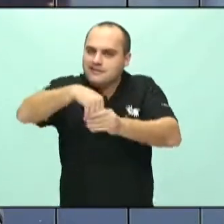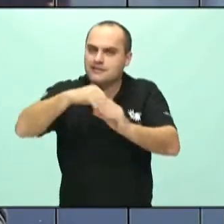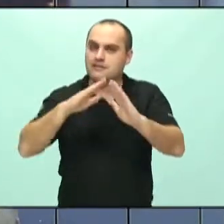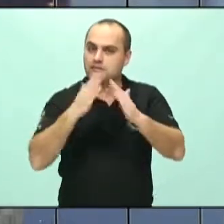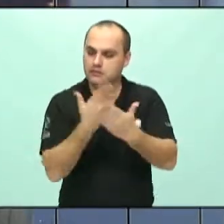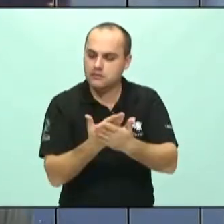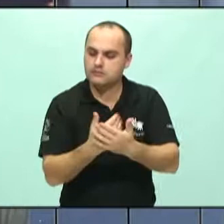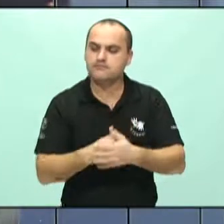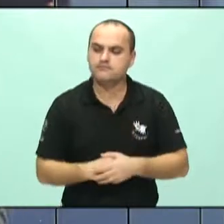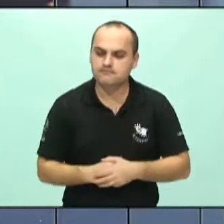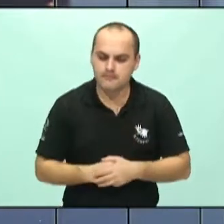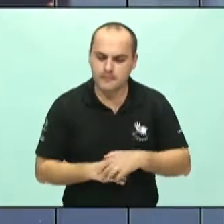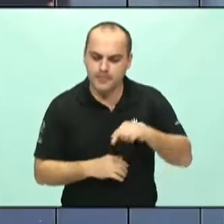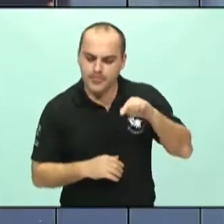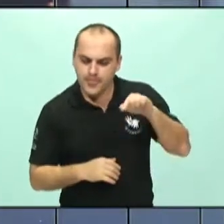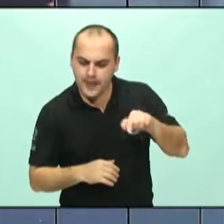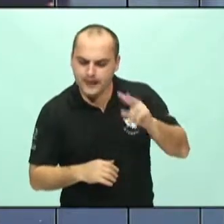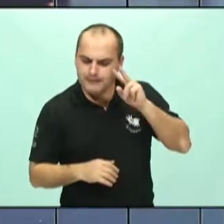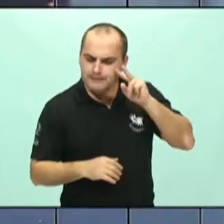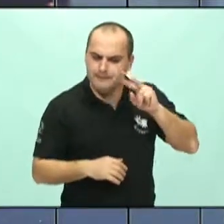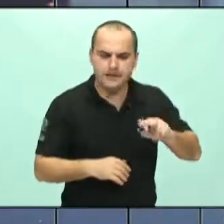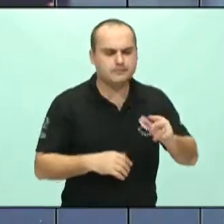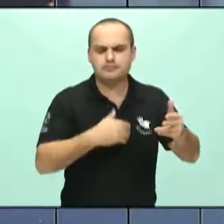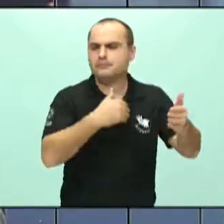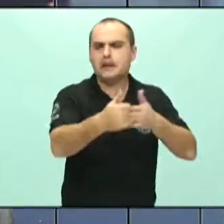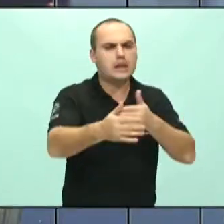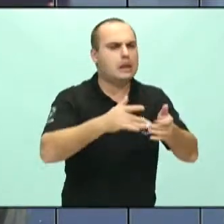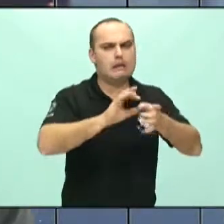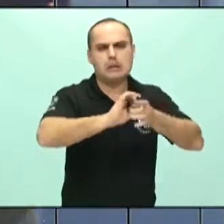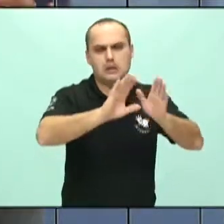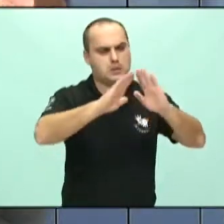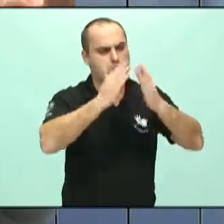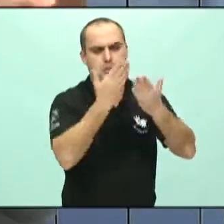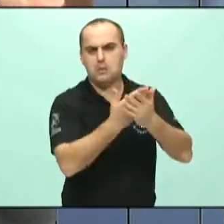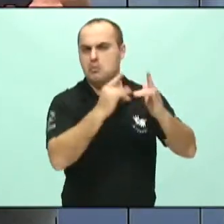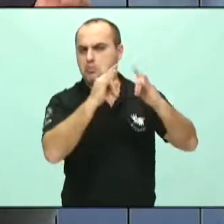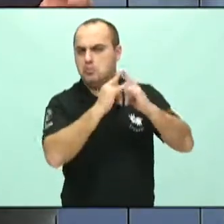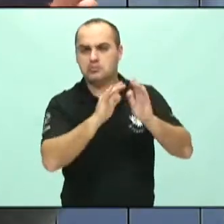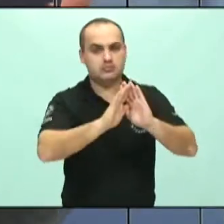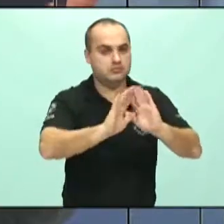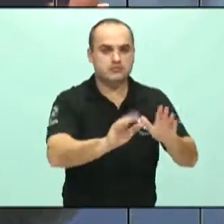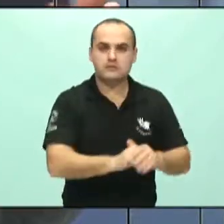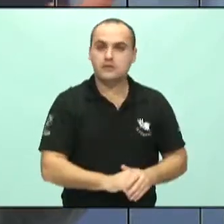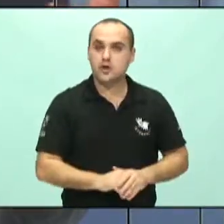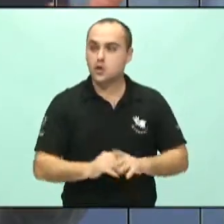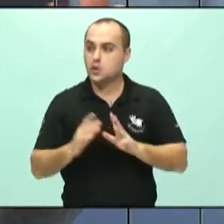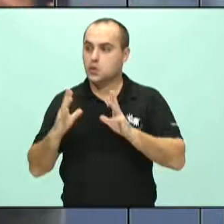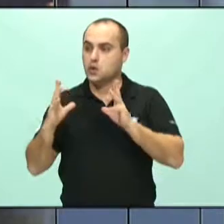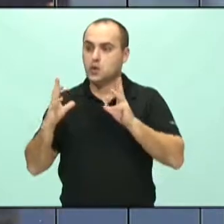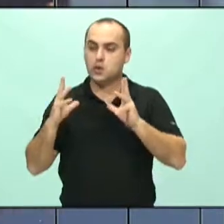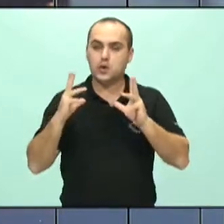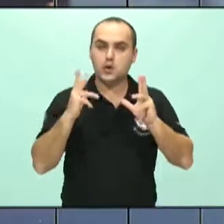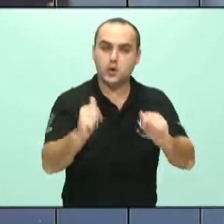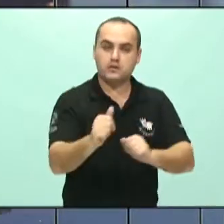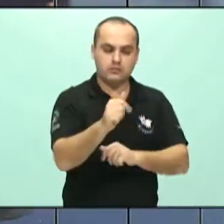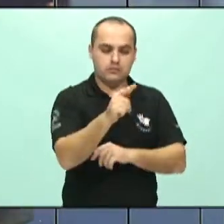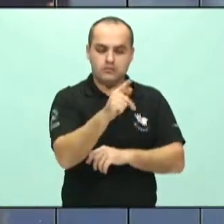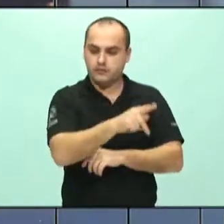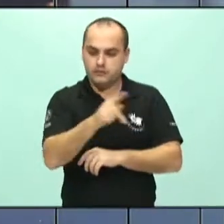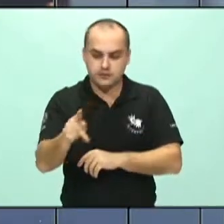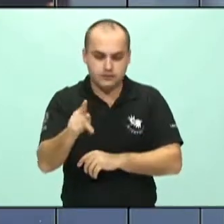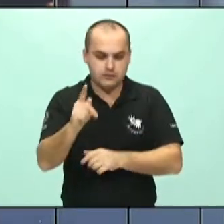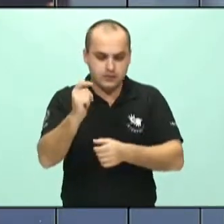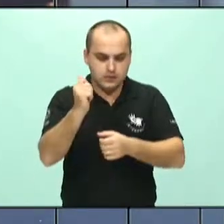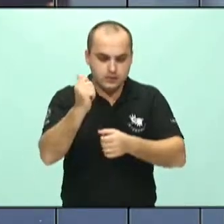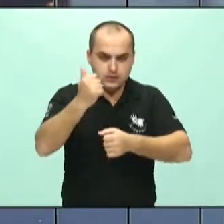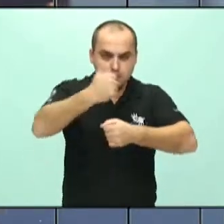ele chega dentro de uma instituição, seja qual for, todos os professores, diretores se tornam,